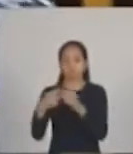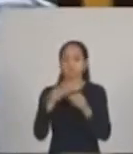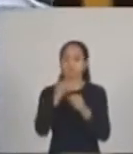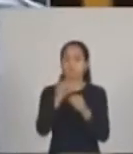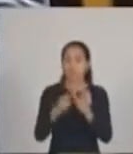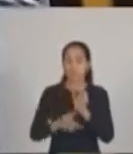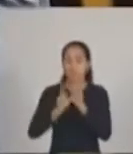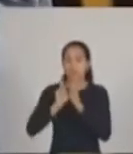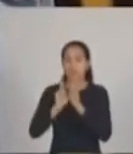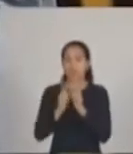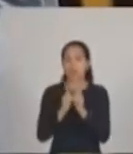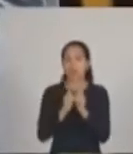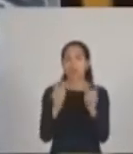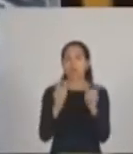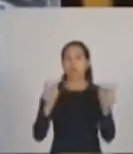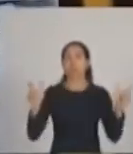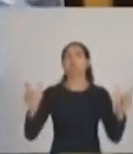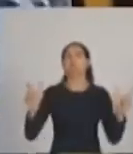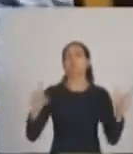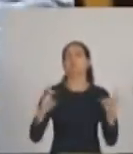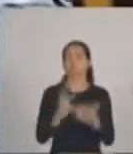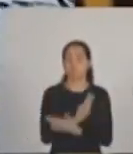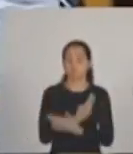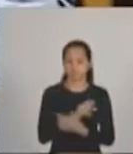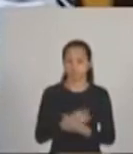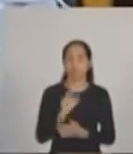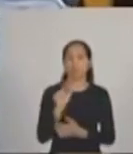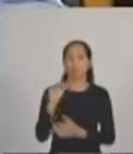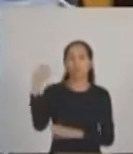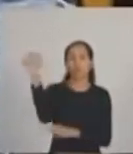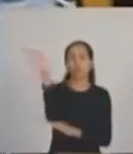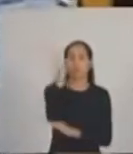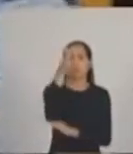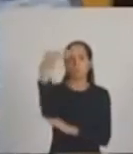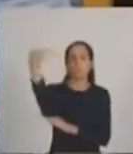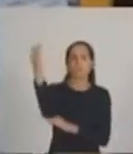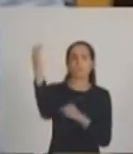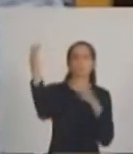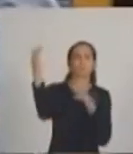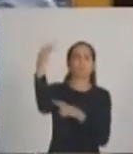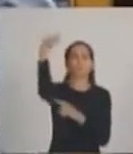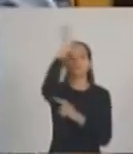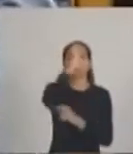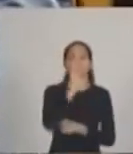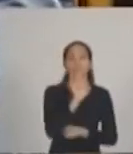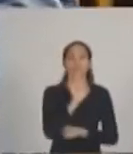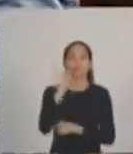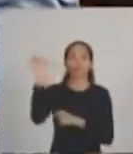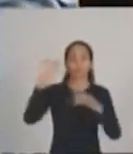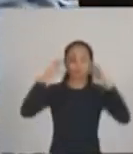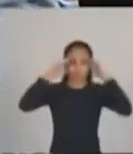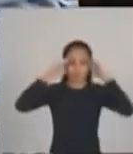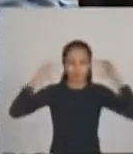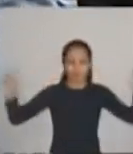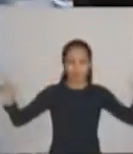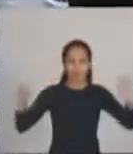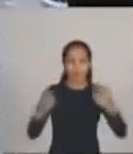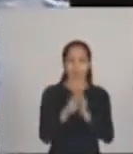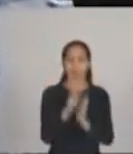muito grande, é sobre a bandeira do Brasil lá no aeroporto. Nós sabemos que o aeroporto de Vitória, ele